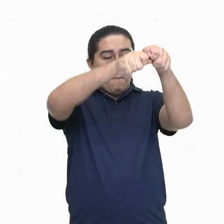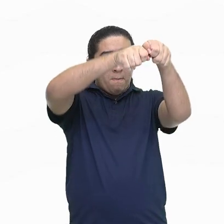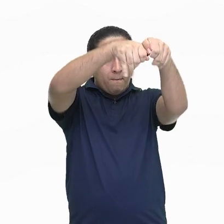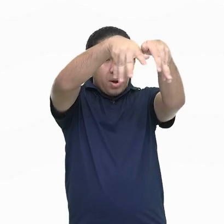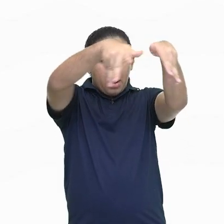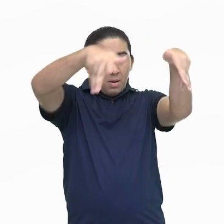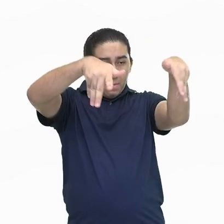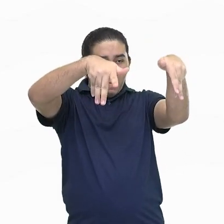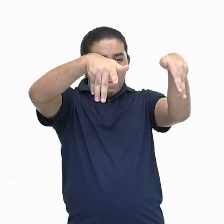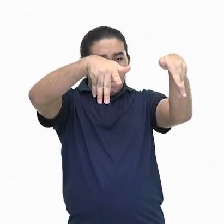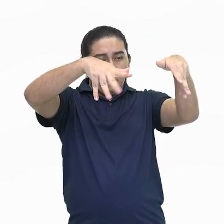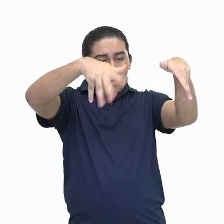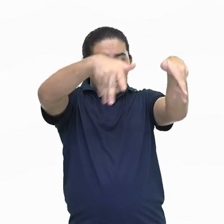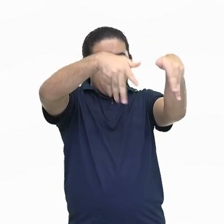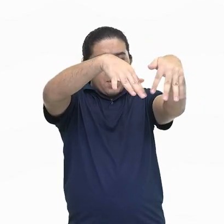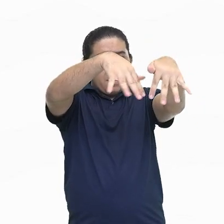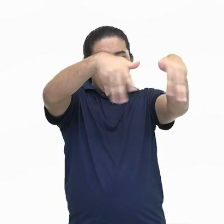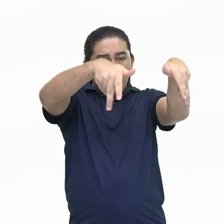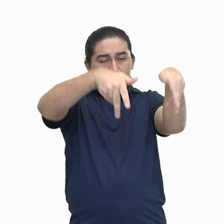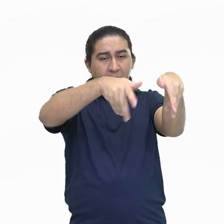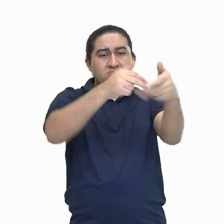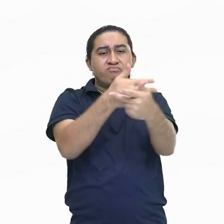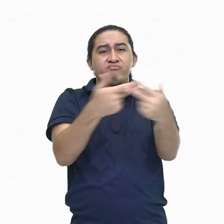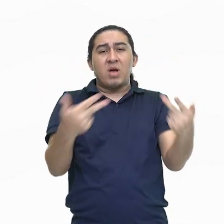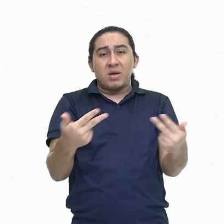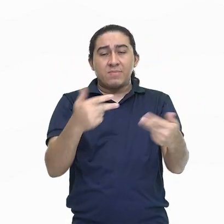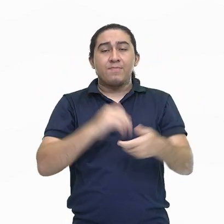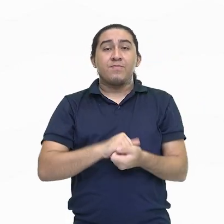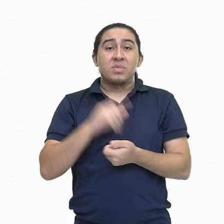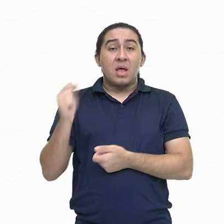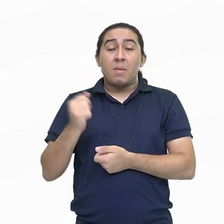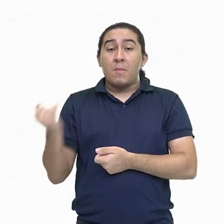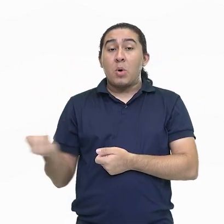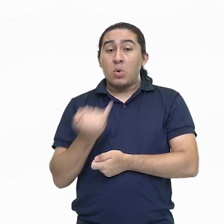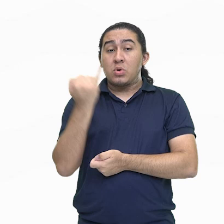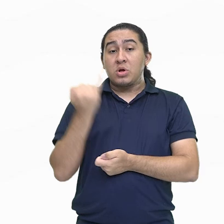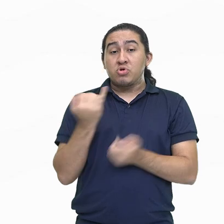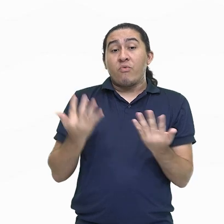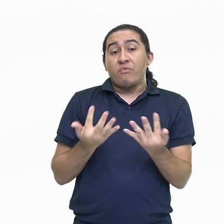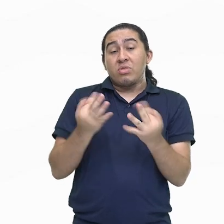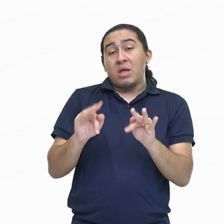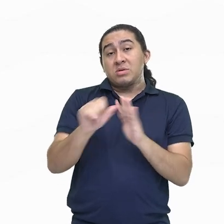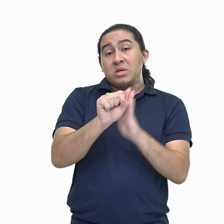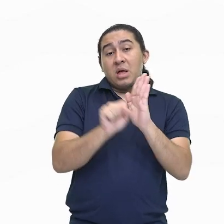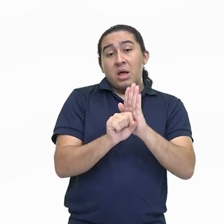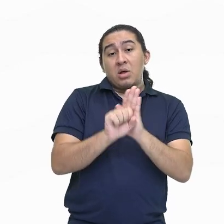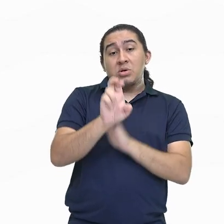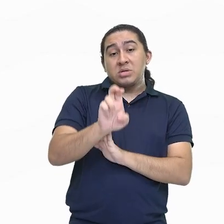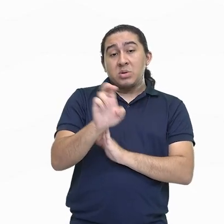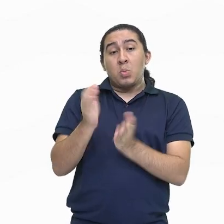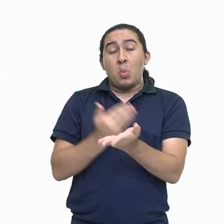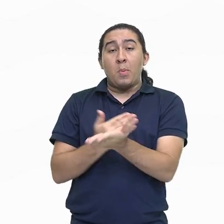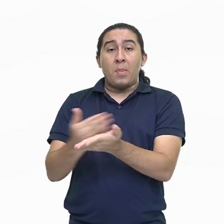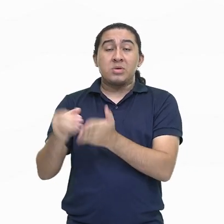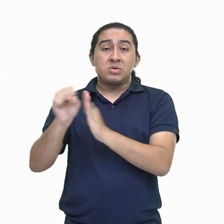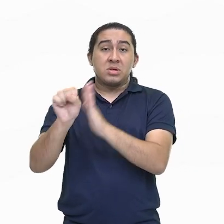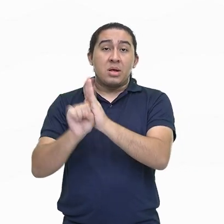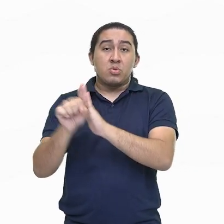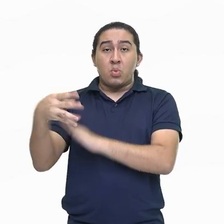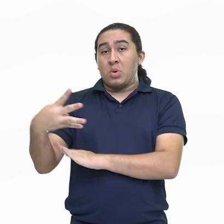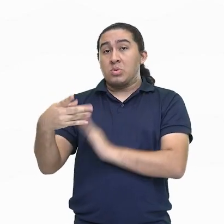entre o final do século V e o início do século IV a.C. Então, a gente está vendo aí a imagem de um